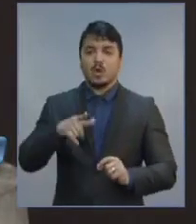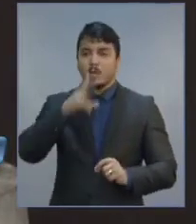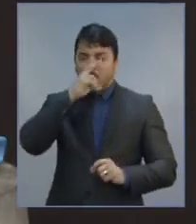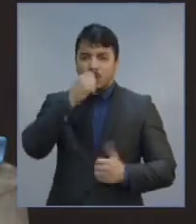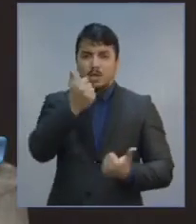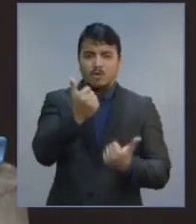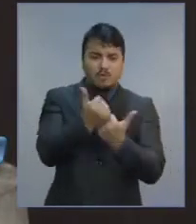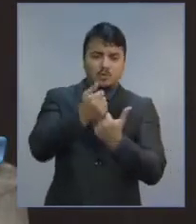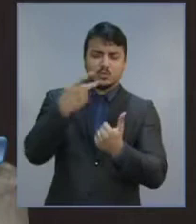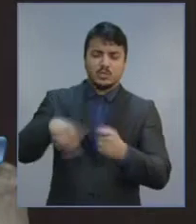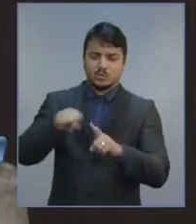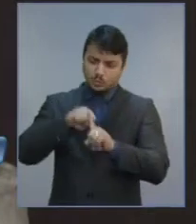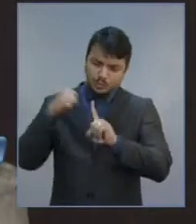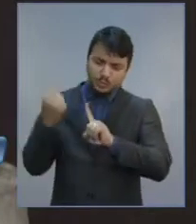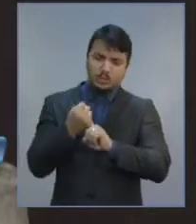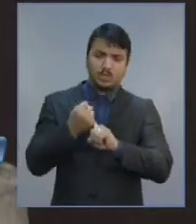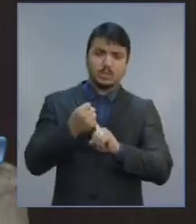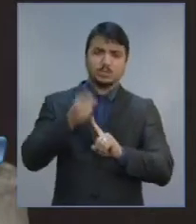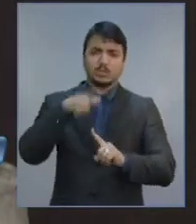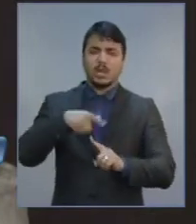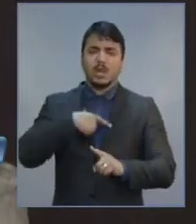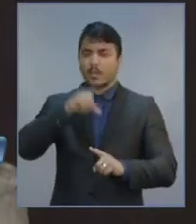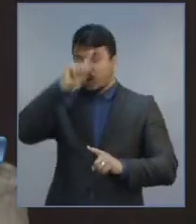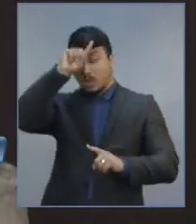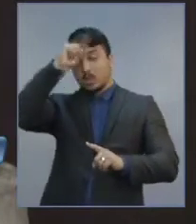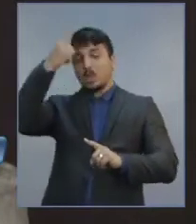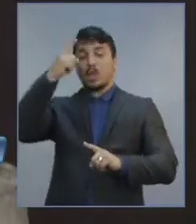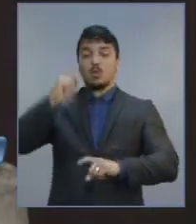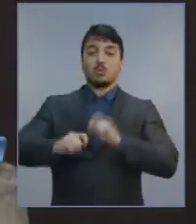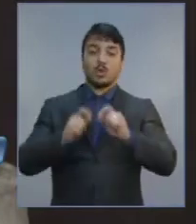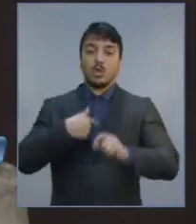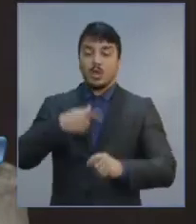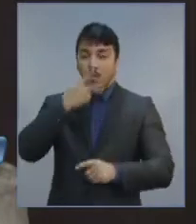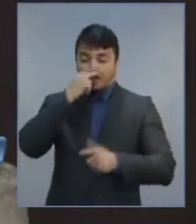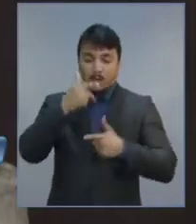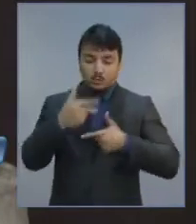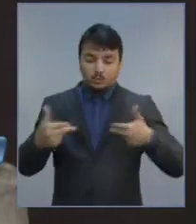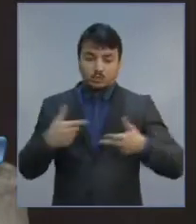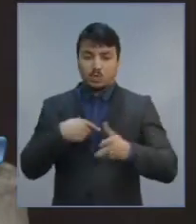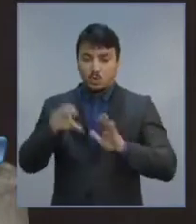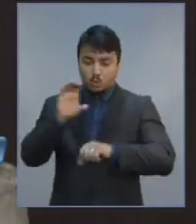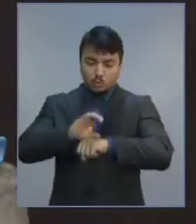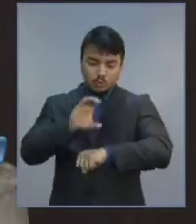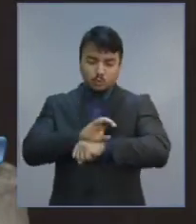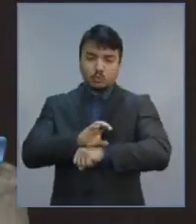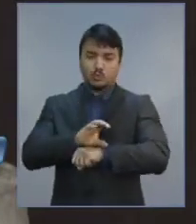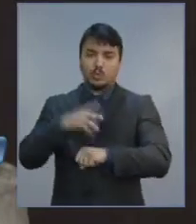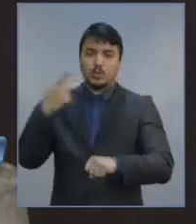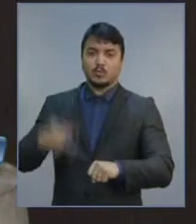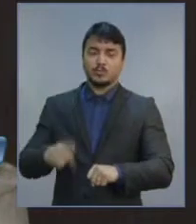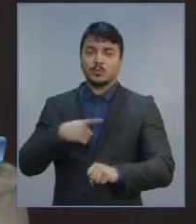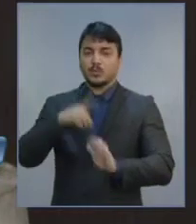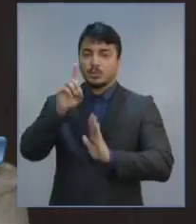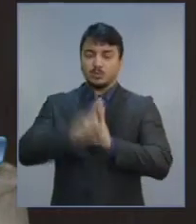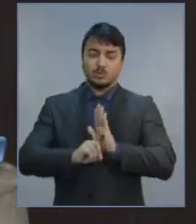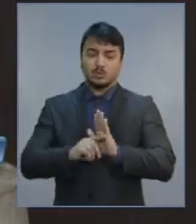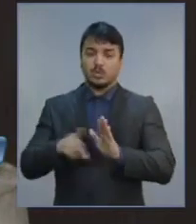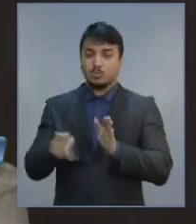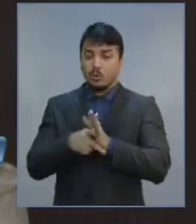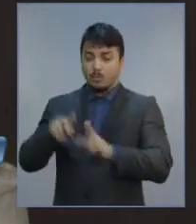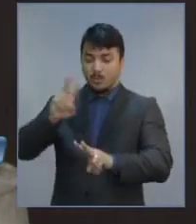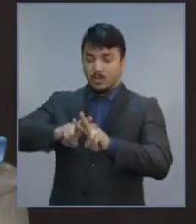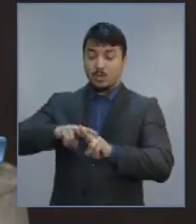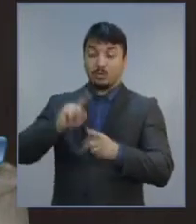reforça na sociedade uma ideia de que os princípios constitucionais do direito penal e do